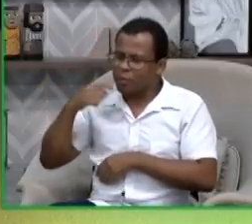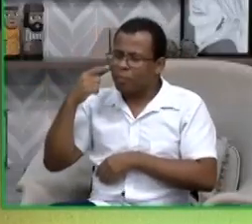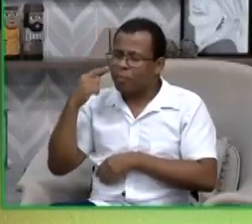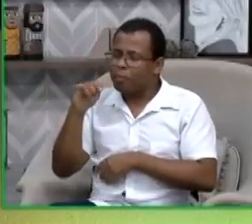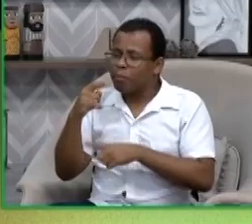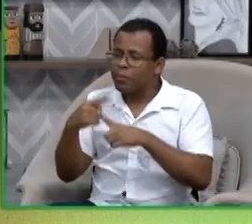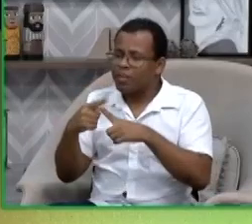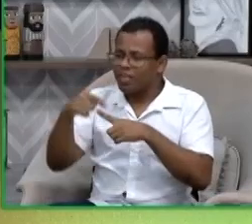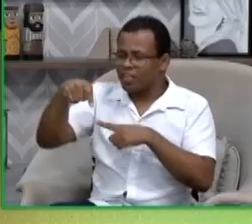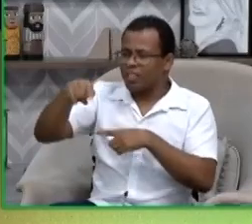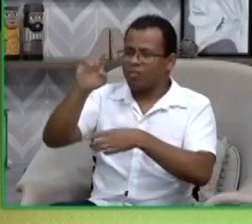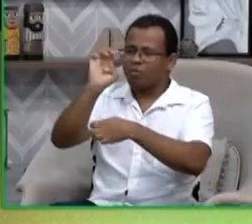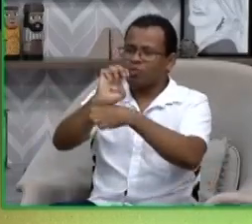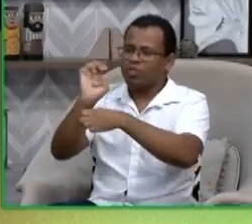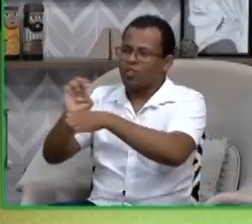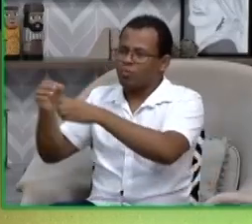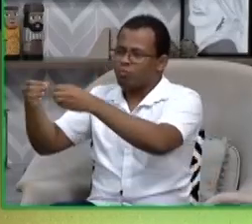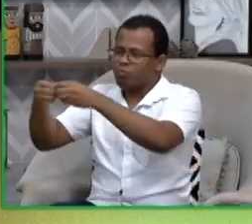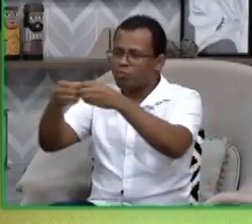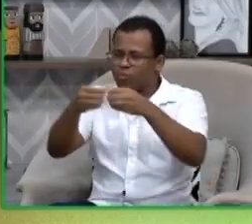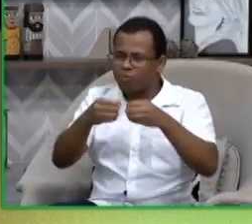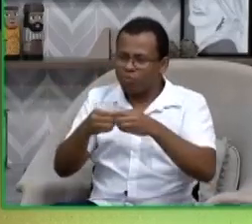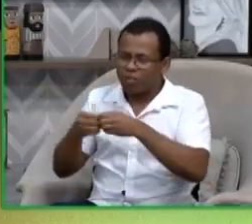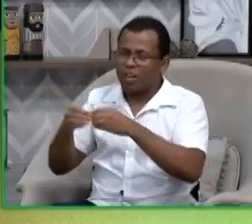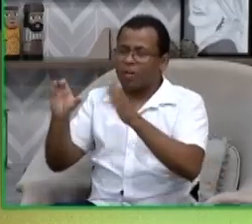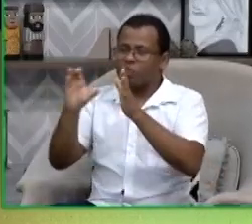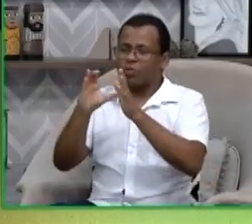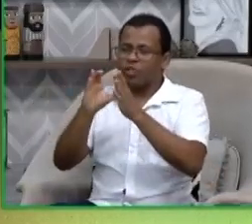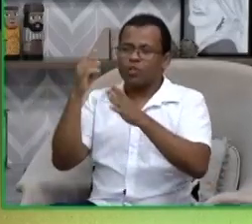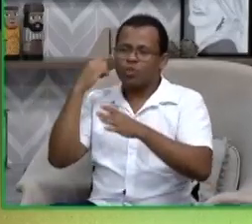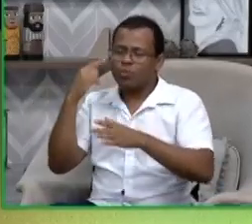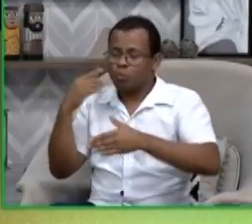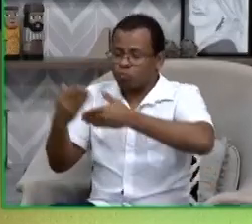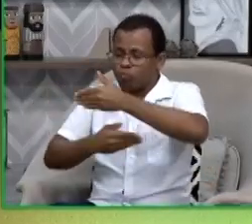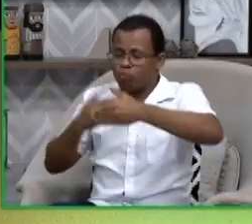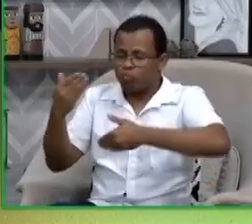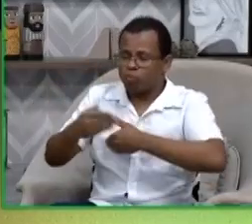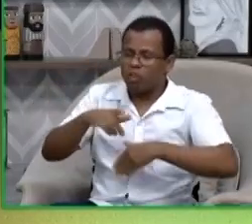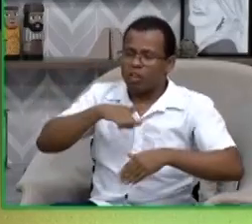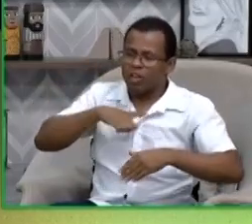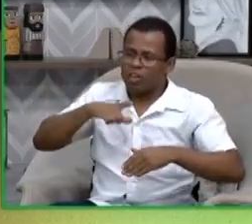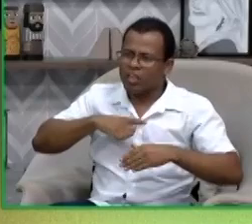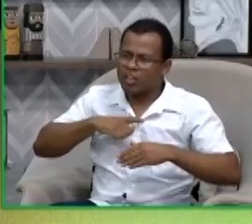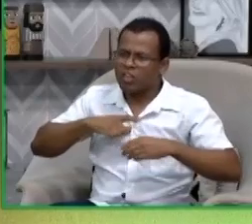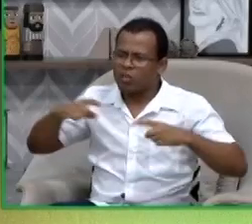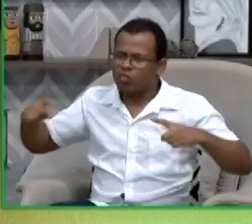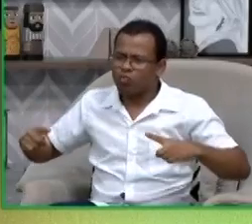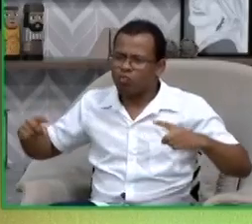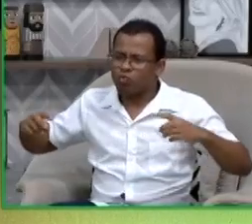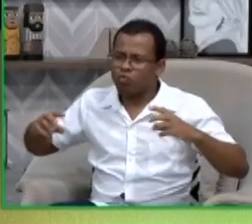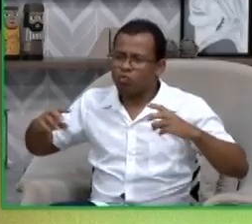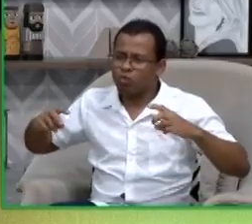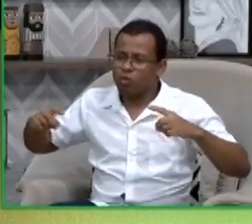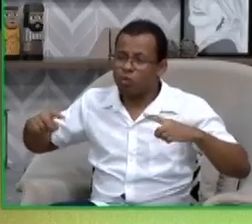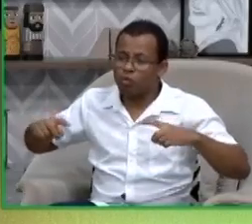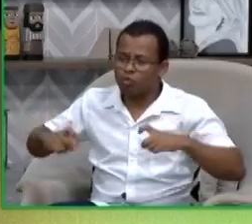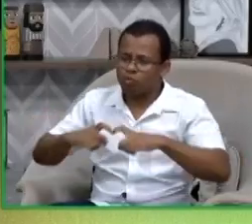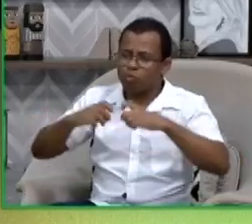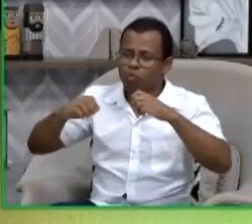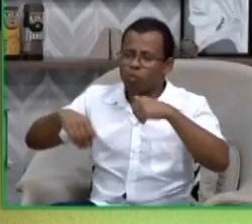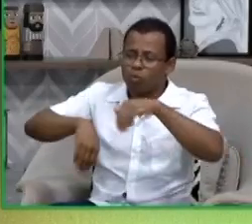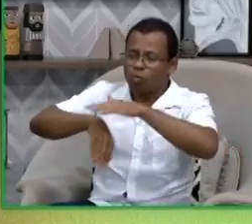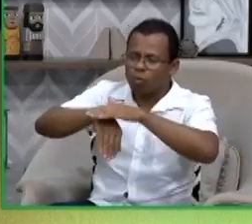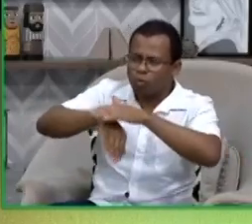muito próximos, a comunidade surda ela está sempre interagindo. Existem os campeonatos de futsal, futebol de campo, associações